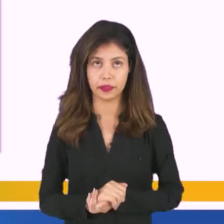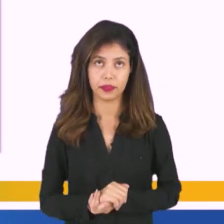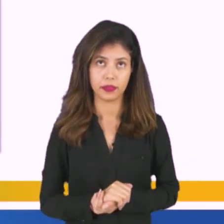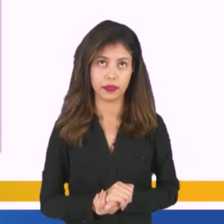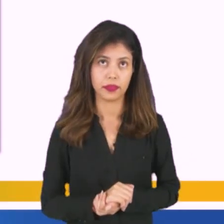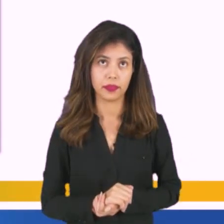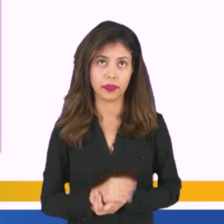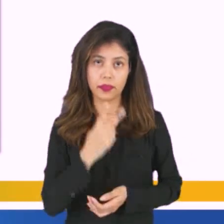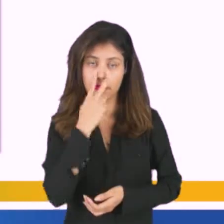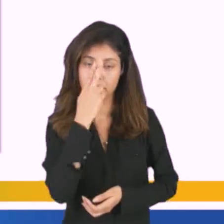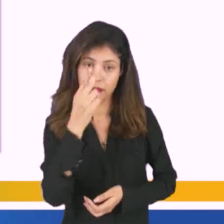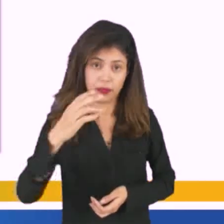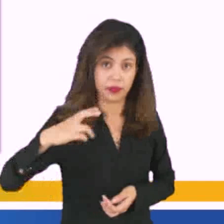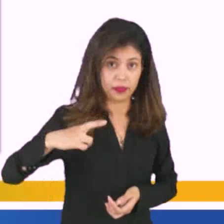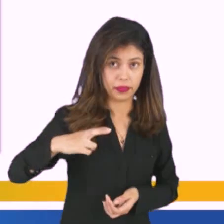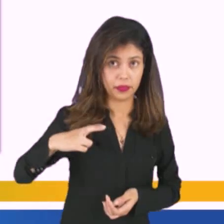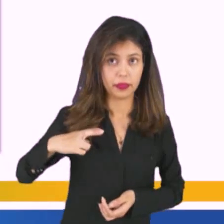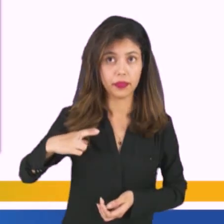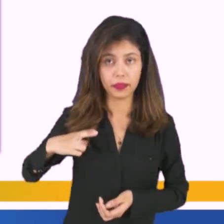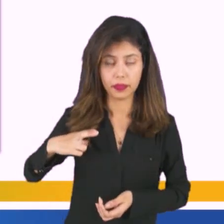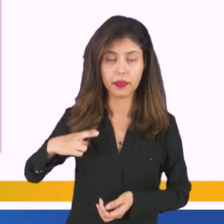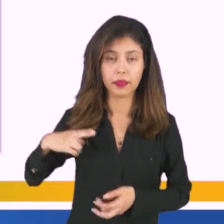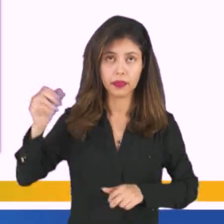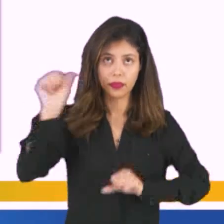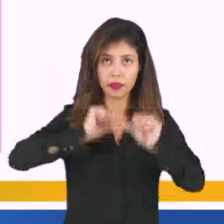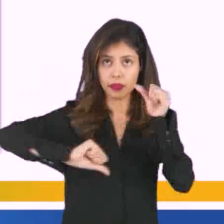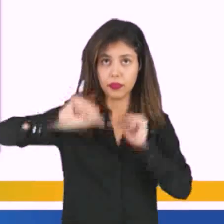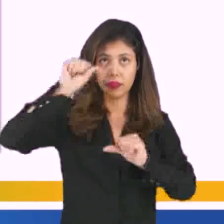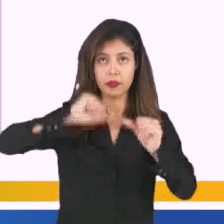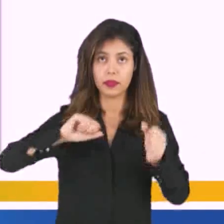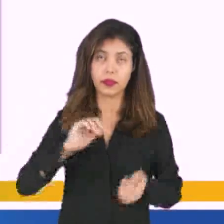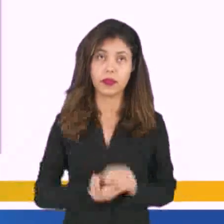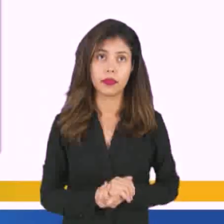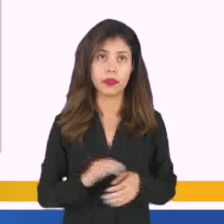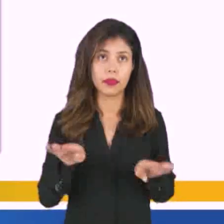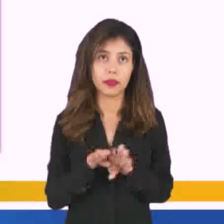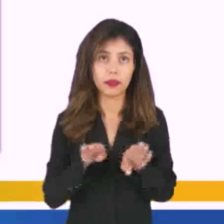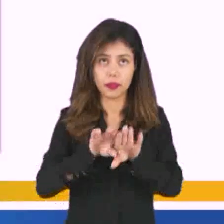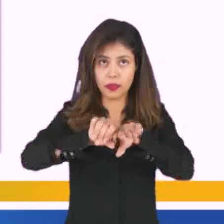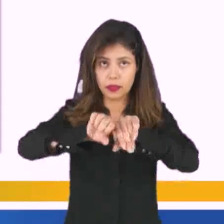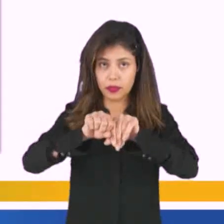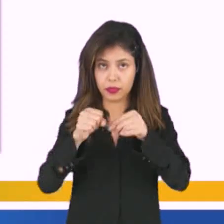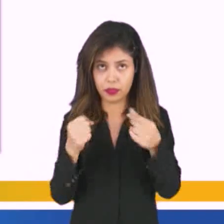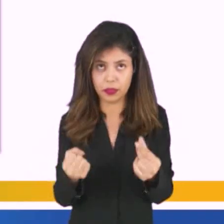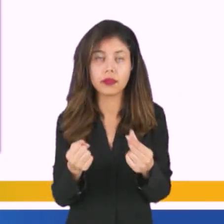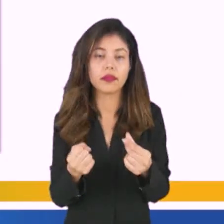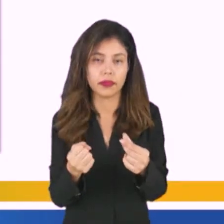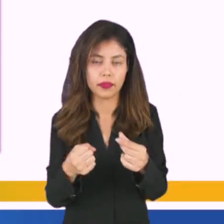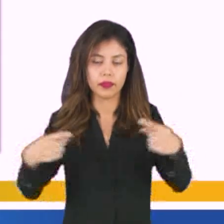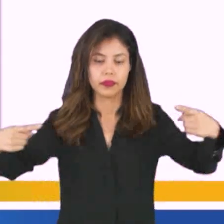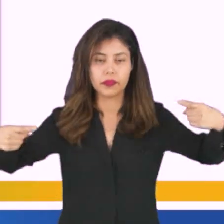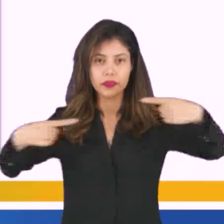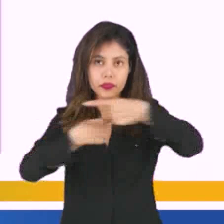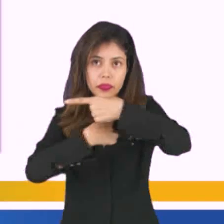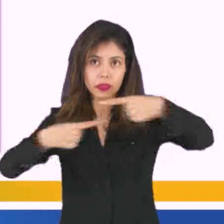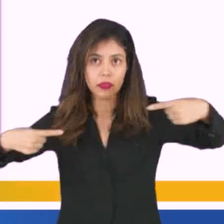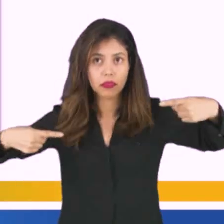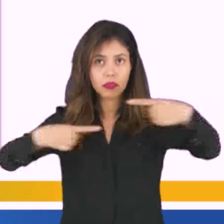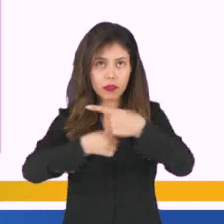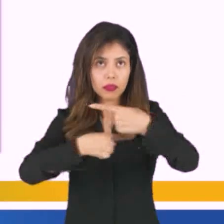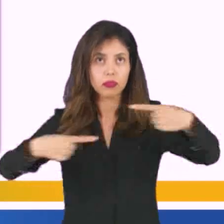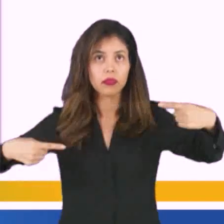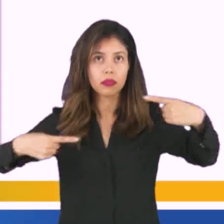onde ocorre uma transformação. Existe uma quebra dessa parte dessa ligação aqui, dessa ligação